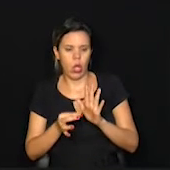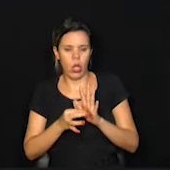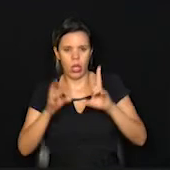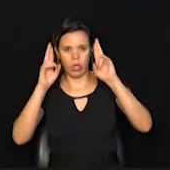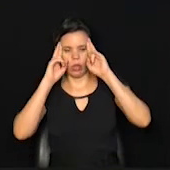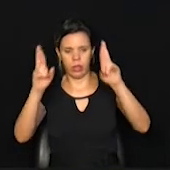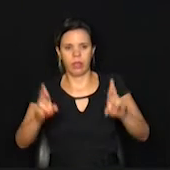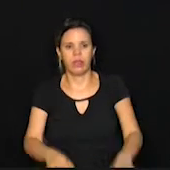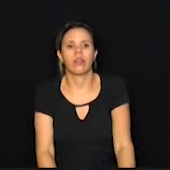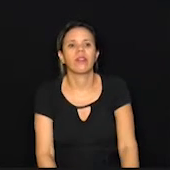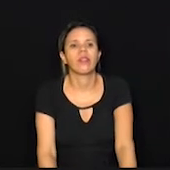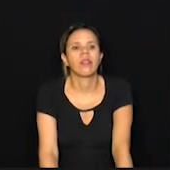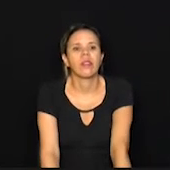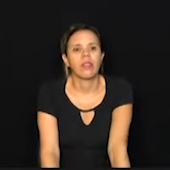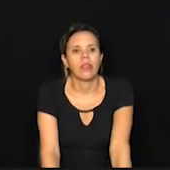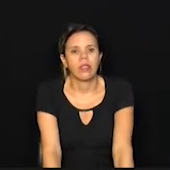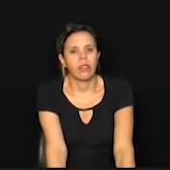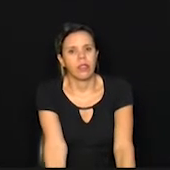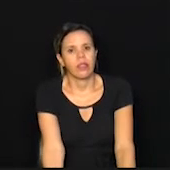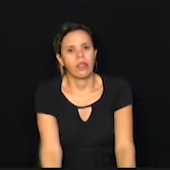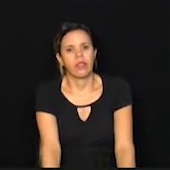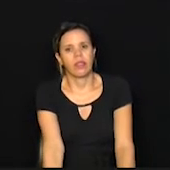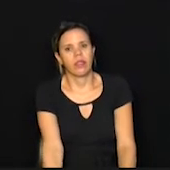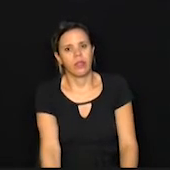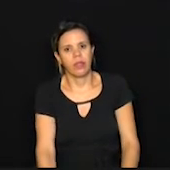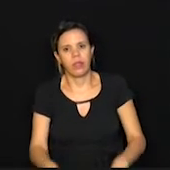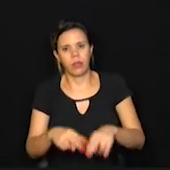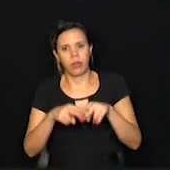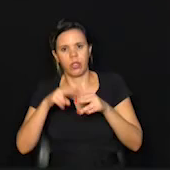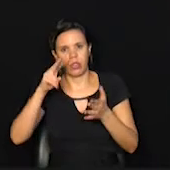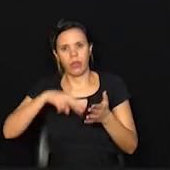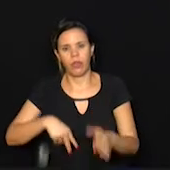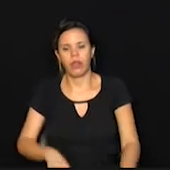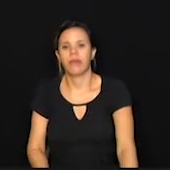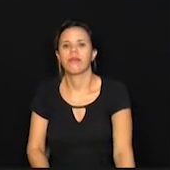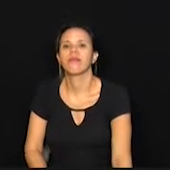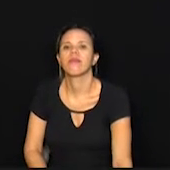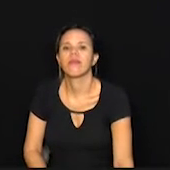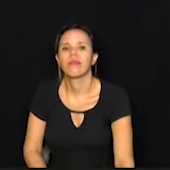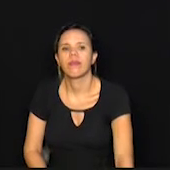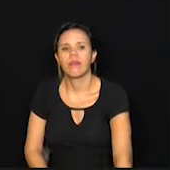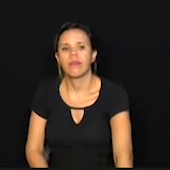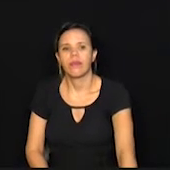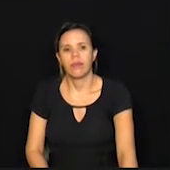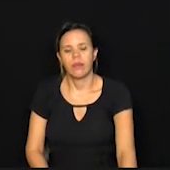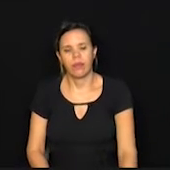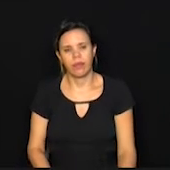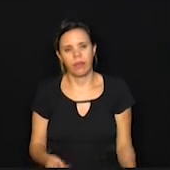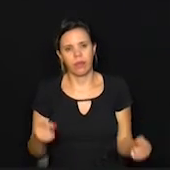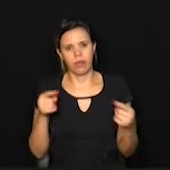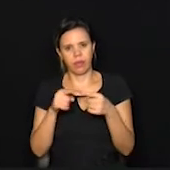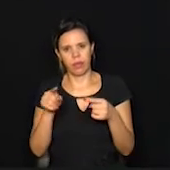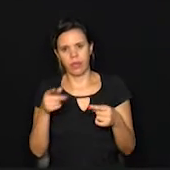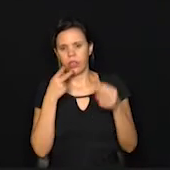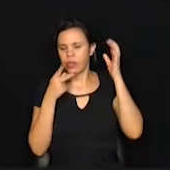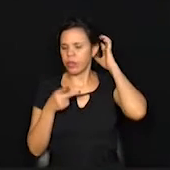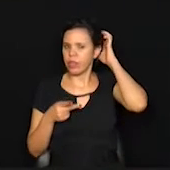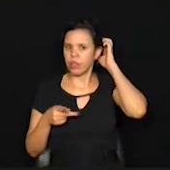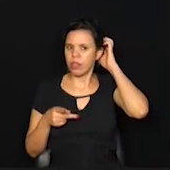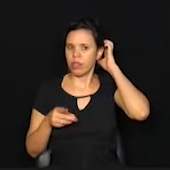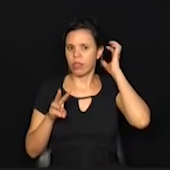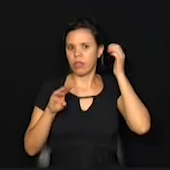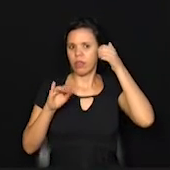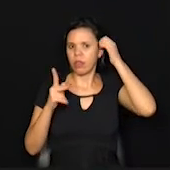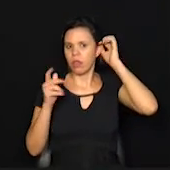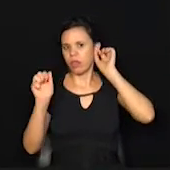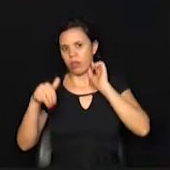né não veio nenhuma baixaria então por isso que eu vou ler tá É porque tem link coisa que você vai falar agora tá então é do William